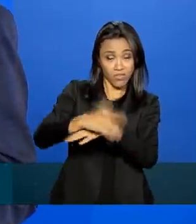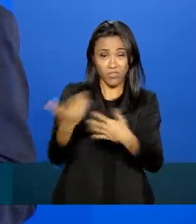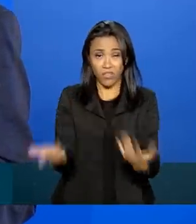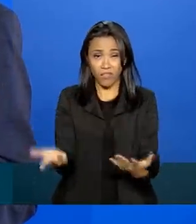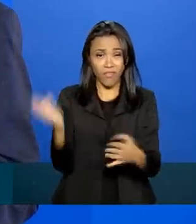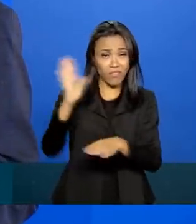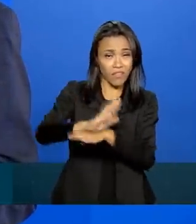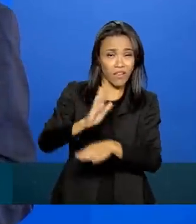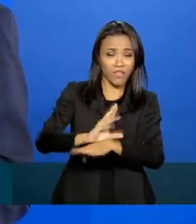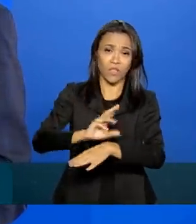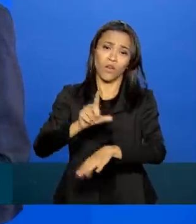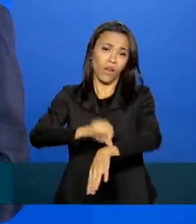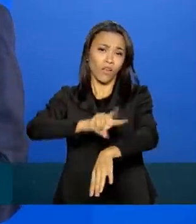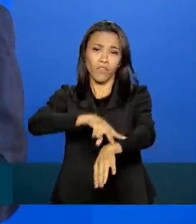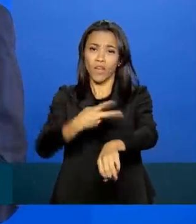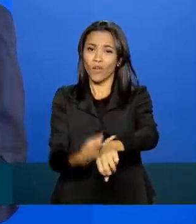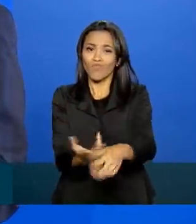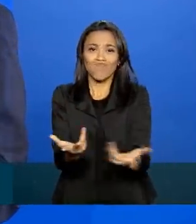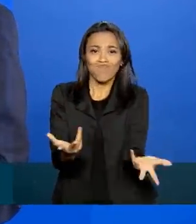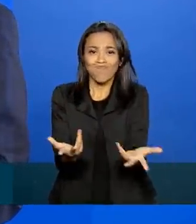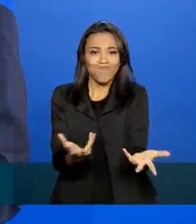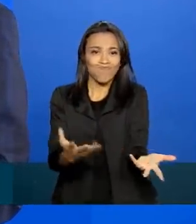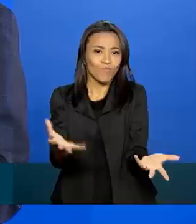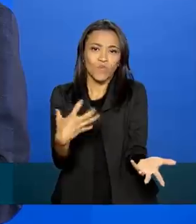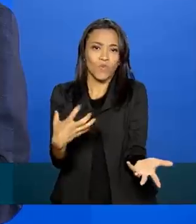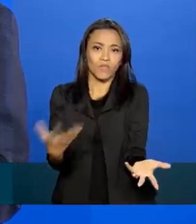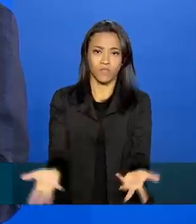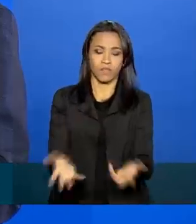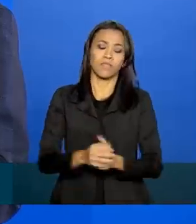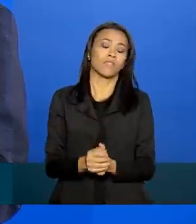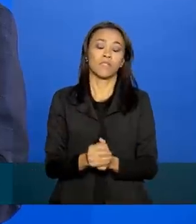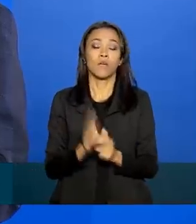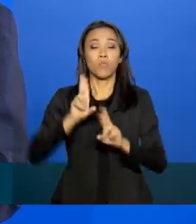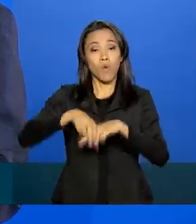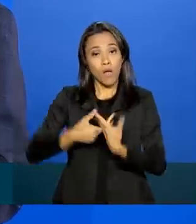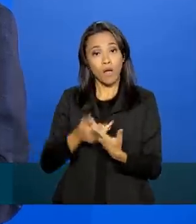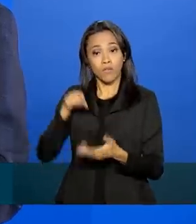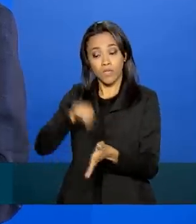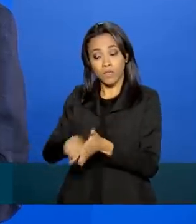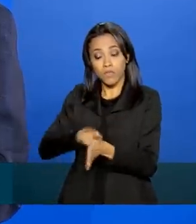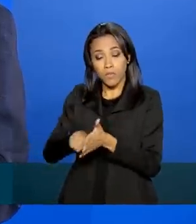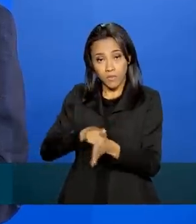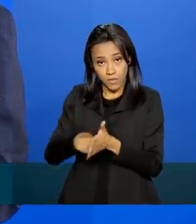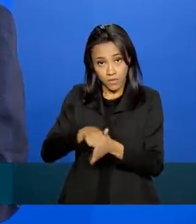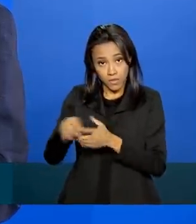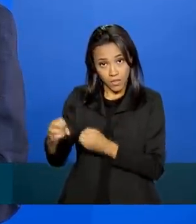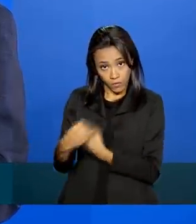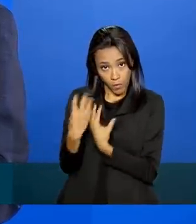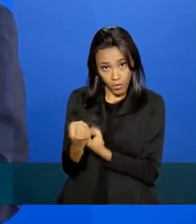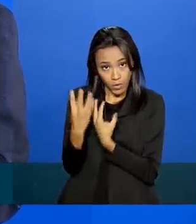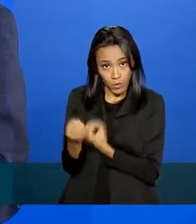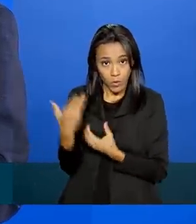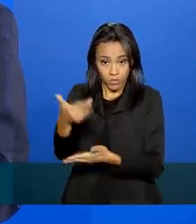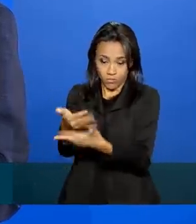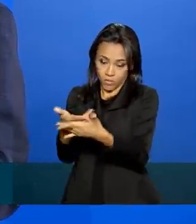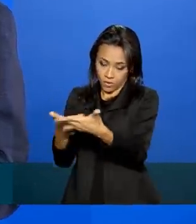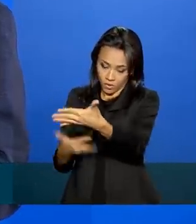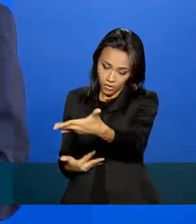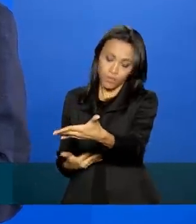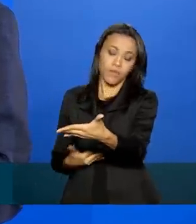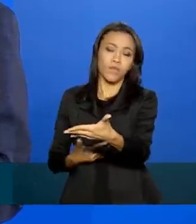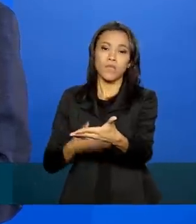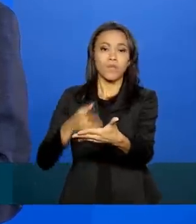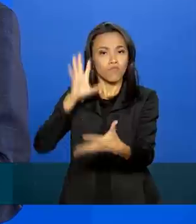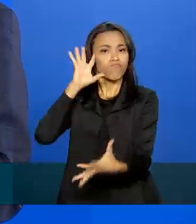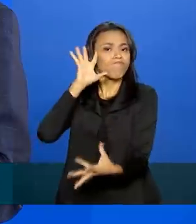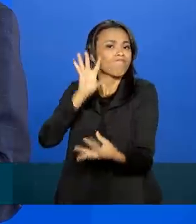influência o foco nos resultados obtidos os quais convergiram para o entendimento de que